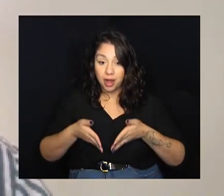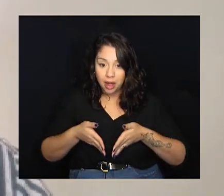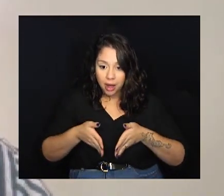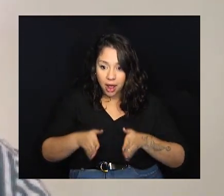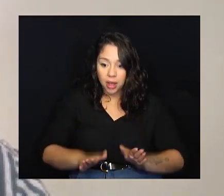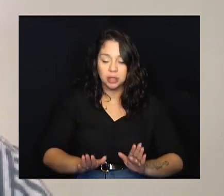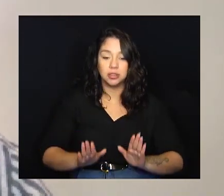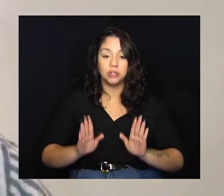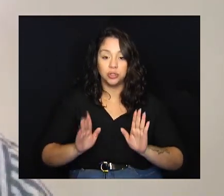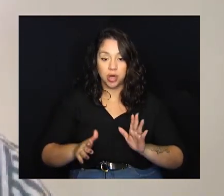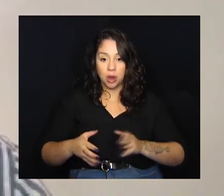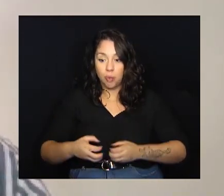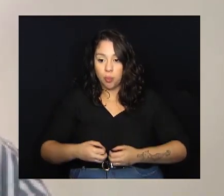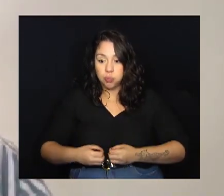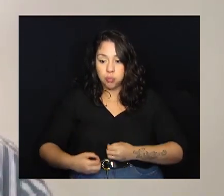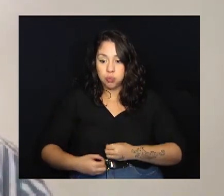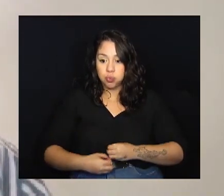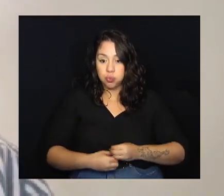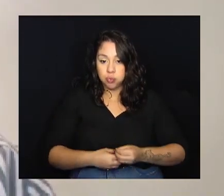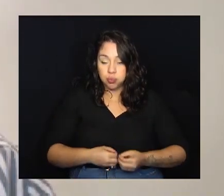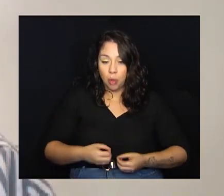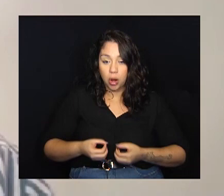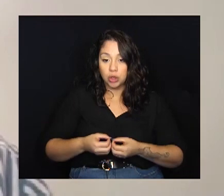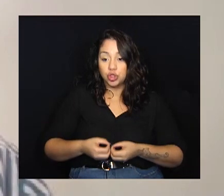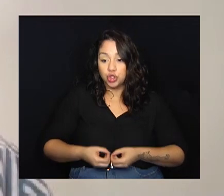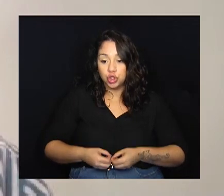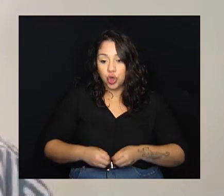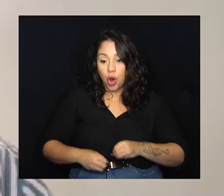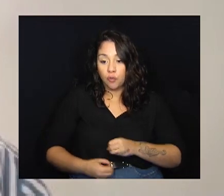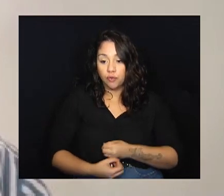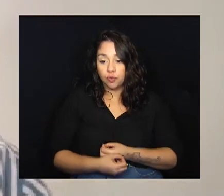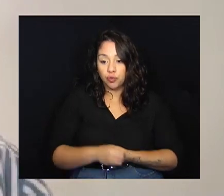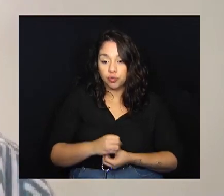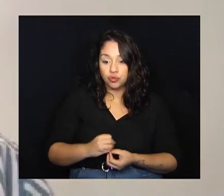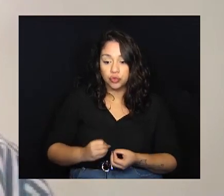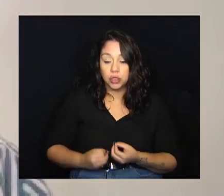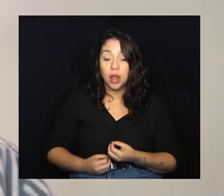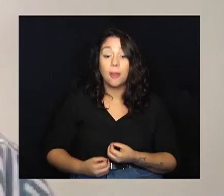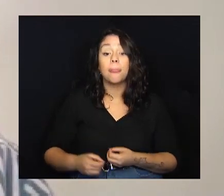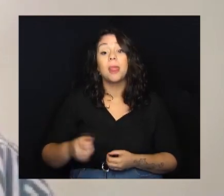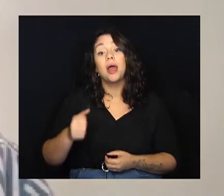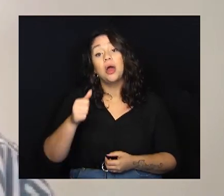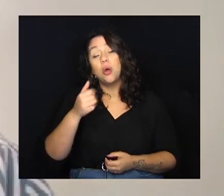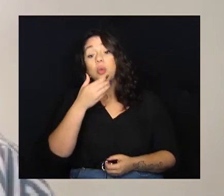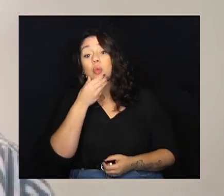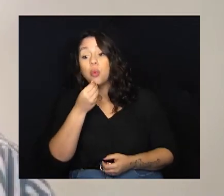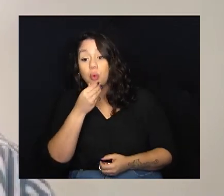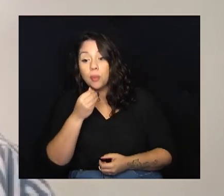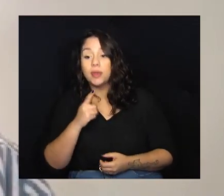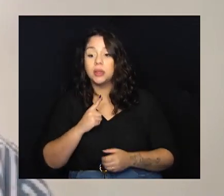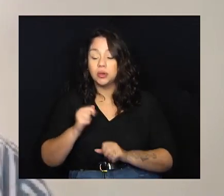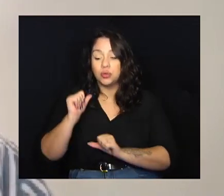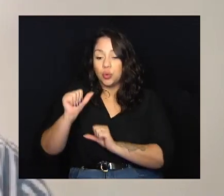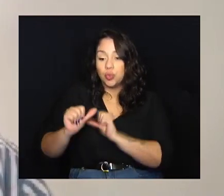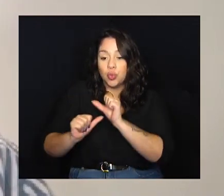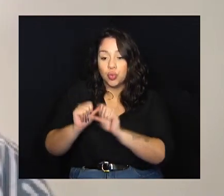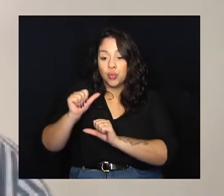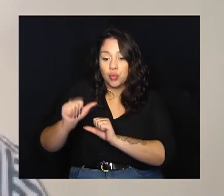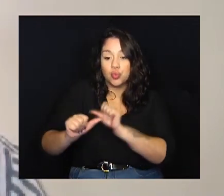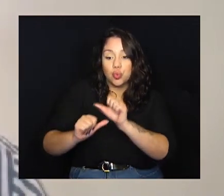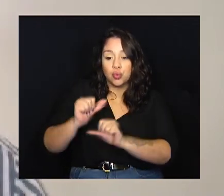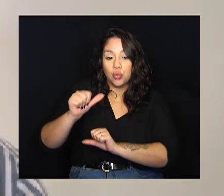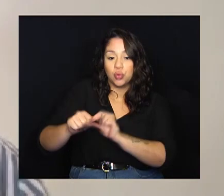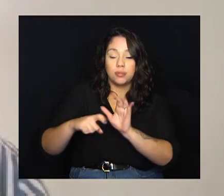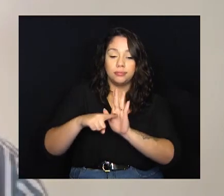carga de óvulos que ela vai ter ao longo da vida enquanto que o homem Ele vai regenerando a capacidade dos